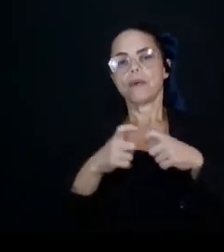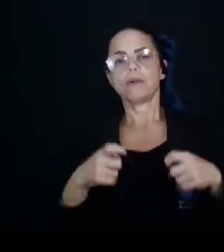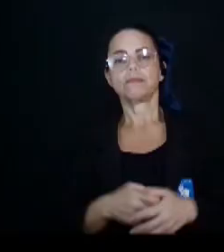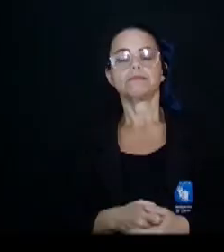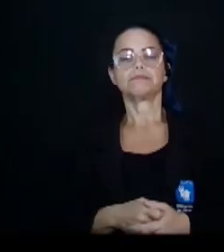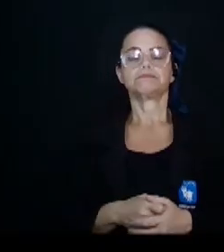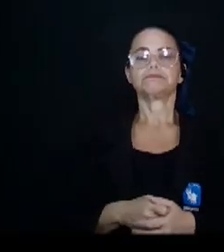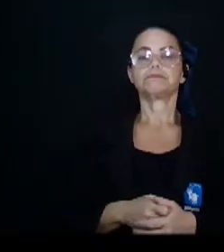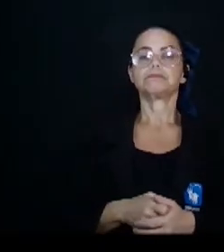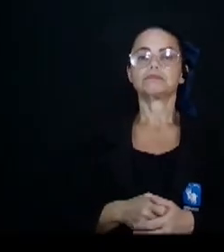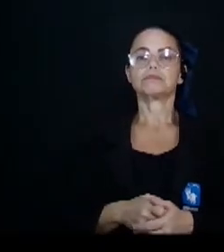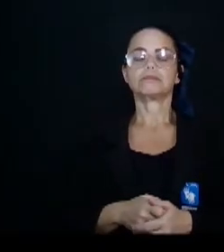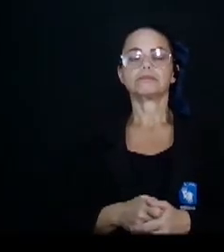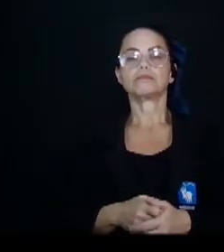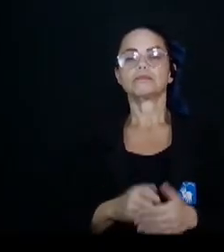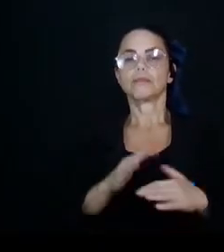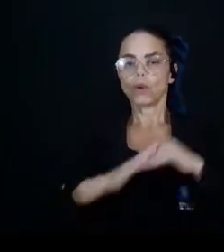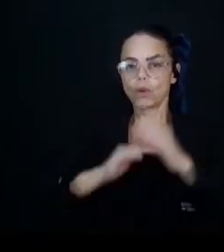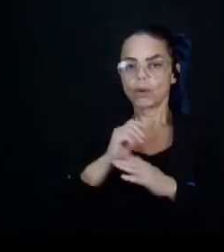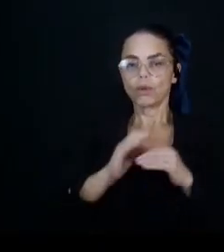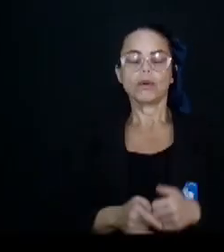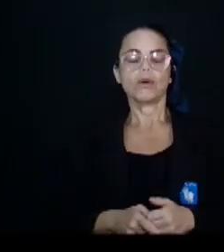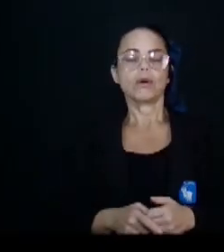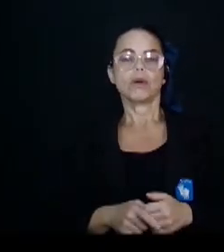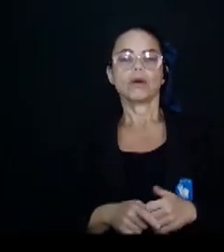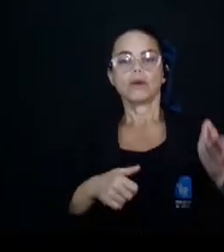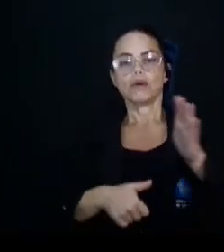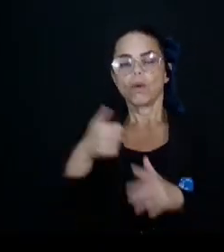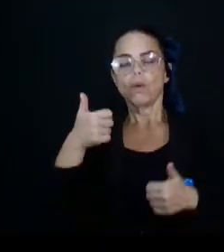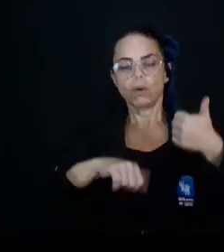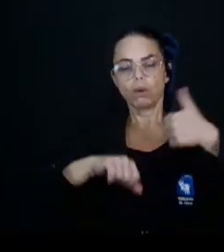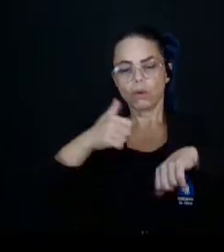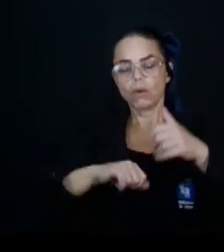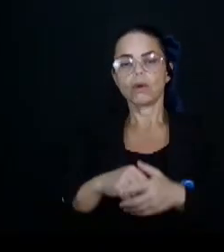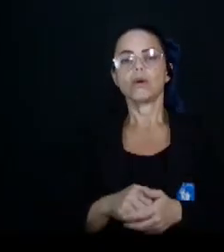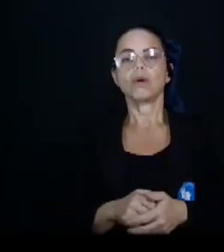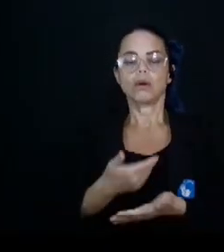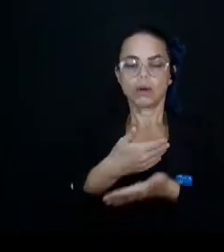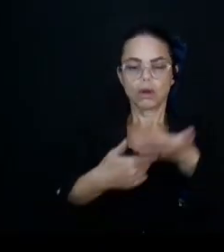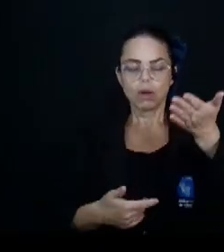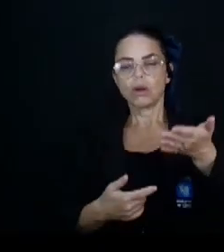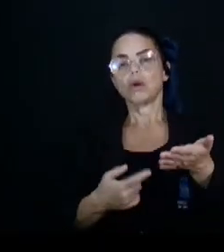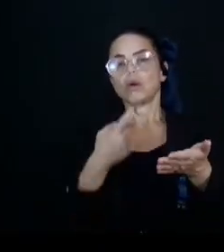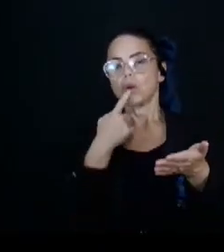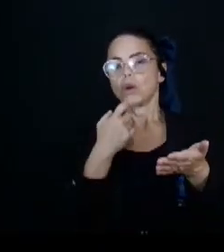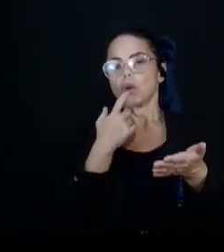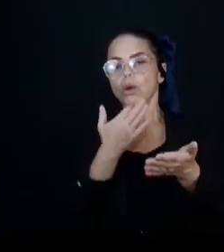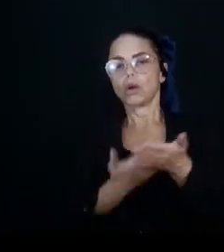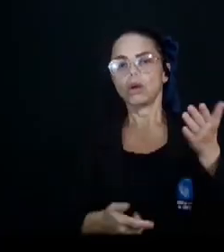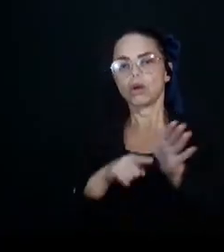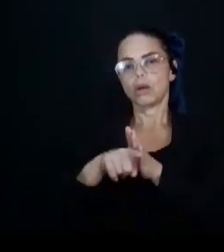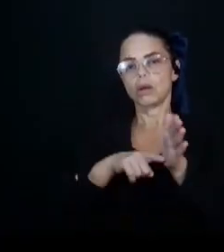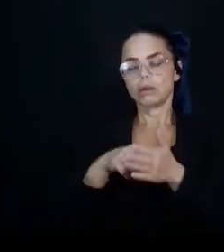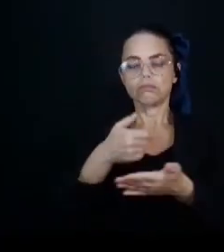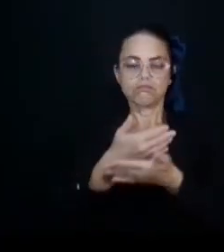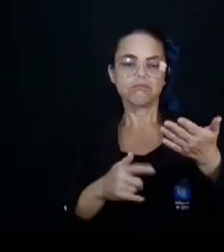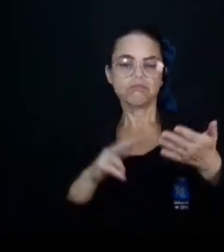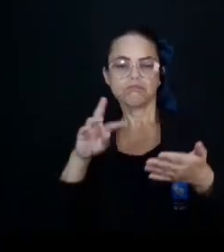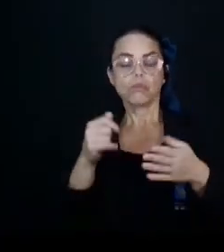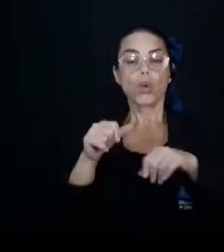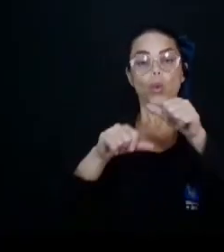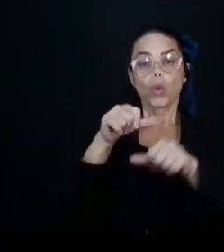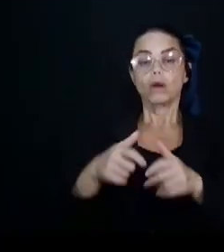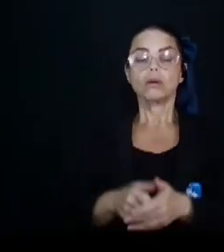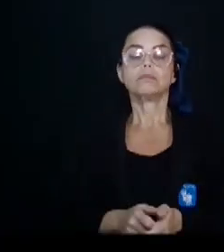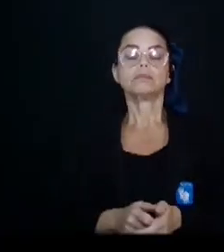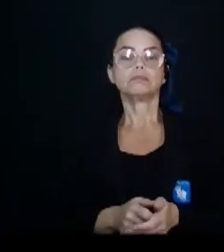os médicos que fizerem essa primeira avaliação com o exame de sangue, que é o hemograma, visto alguma alteração, né,